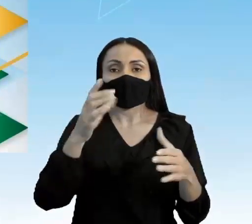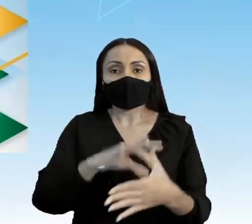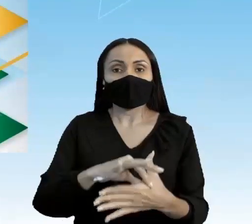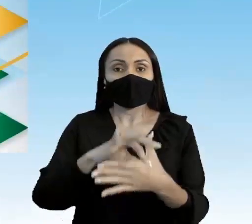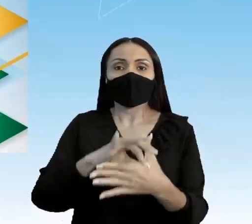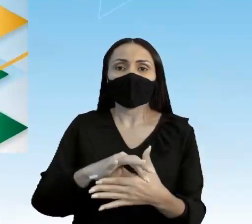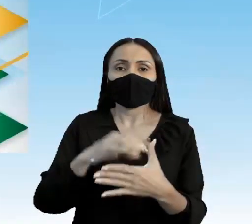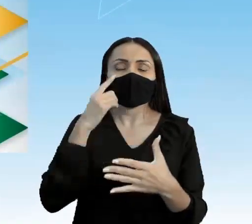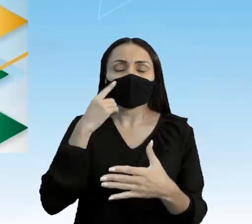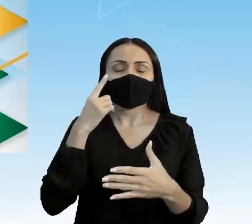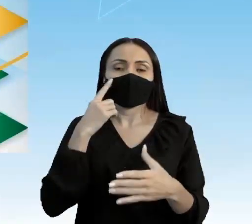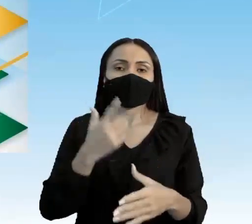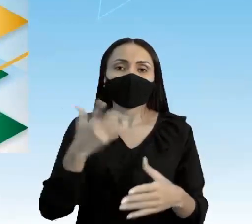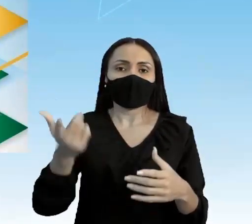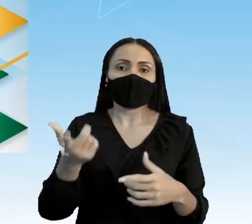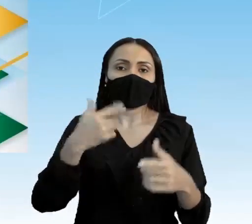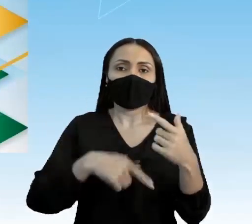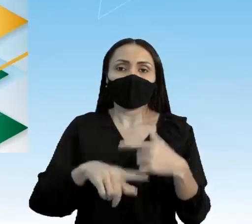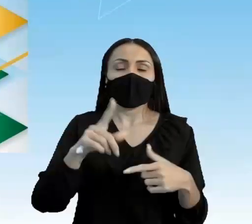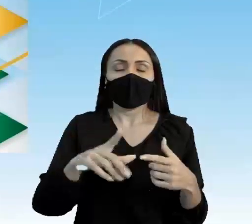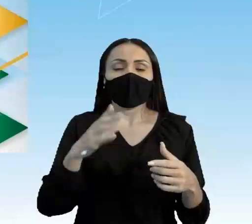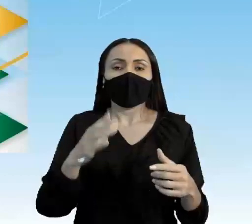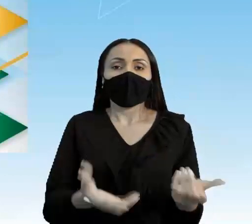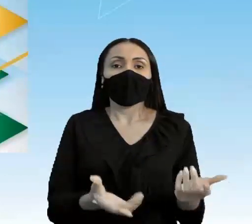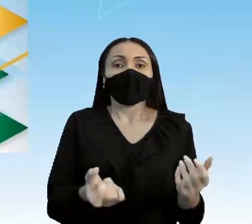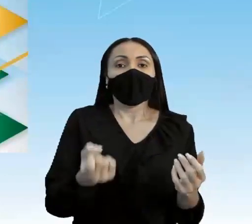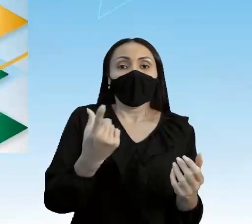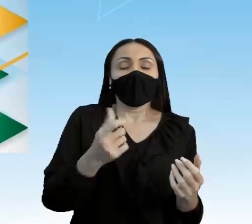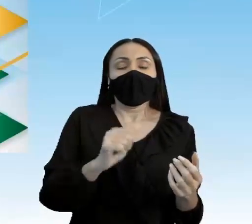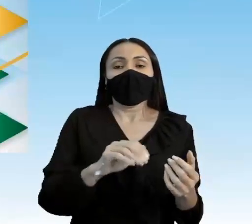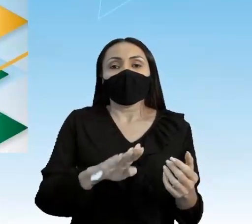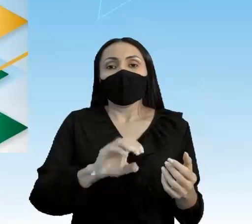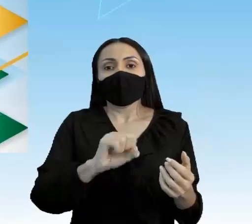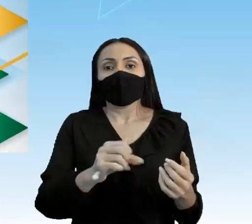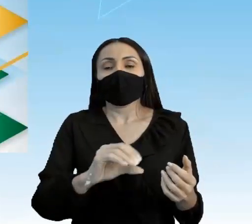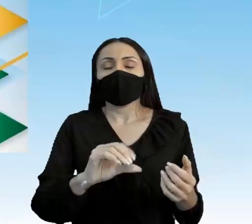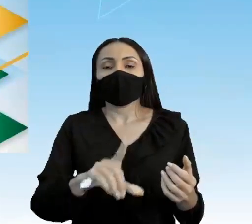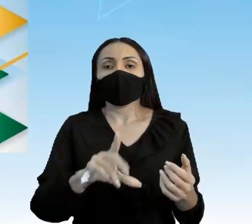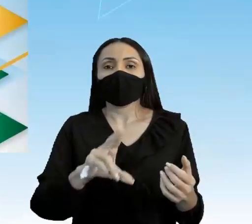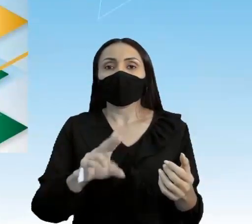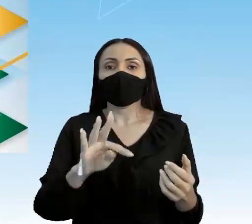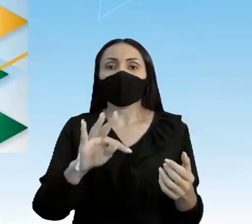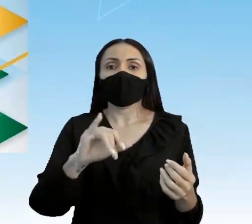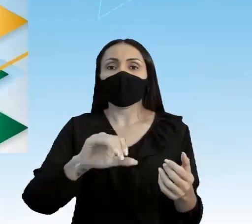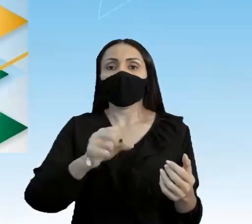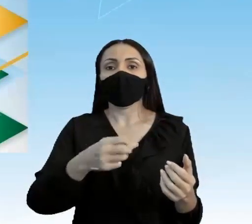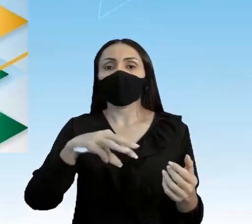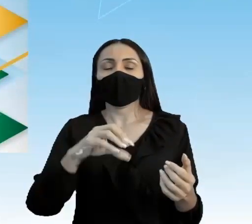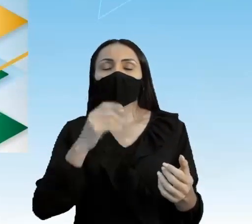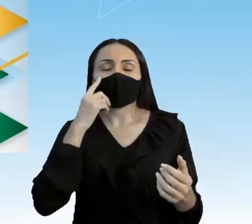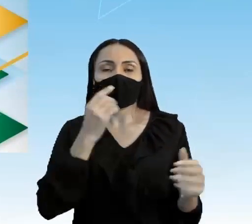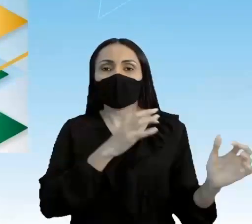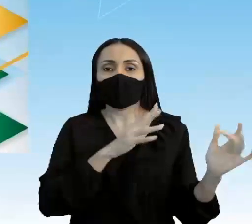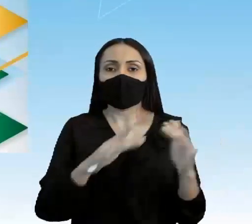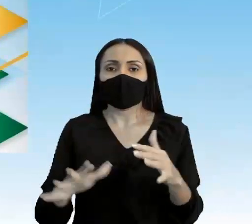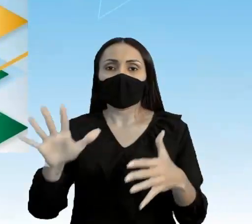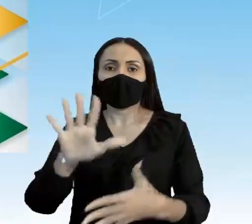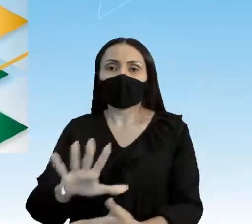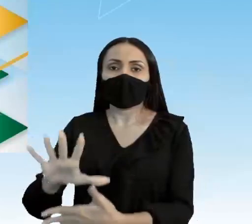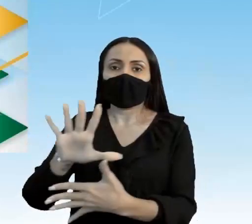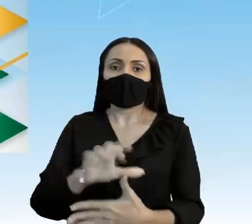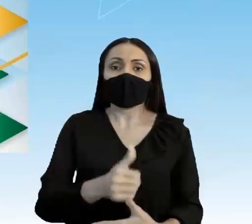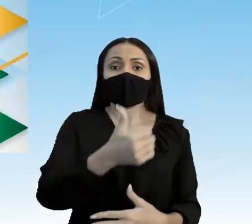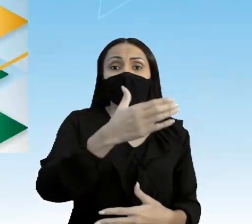restabeleceu o absolutismo e enviou para a América uma grande expedição com 10 mil